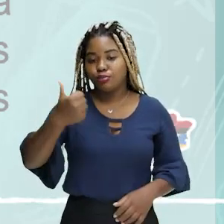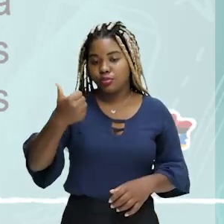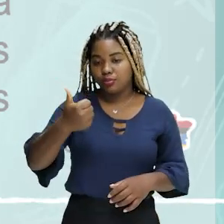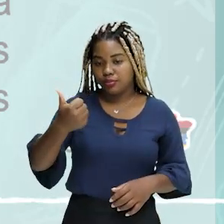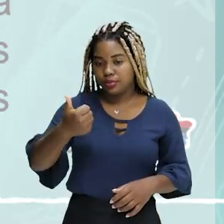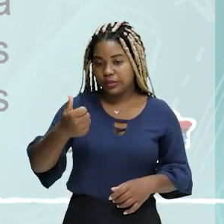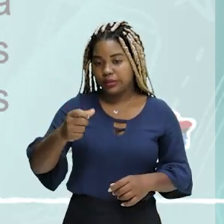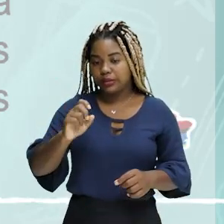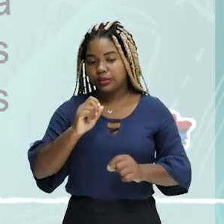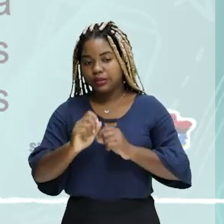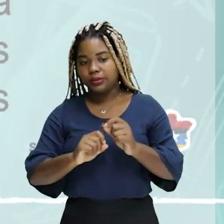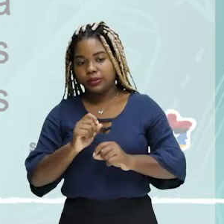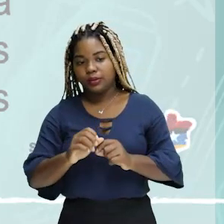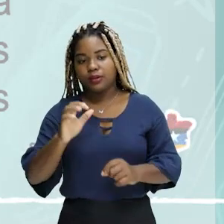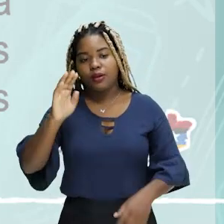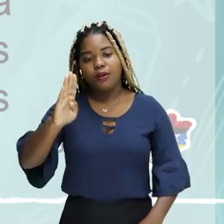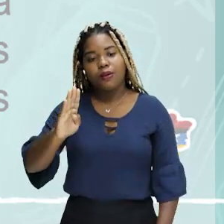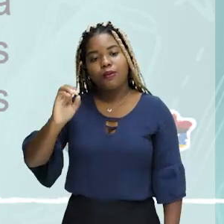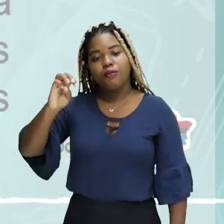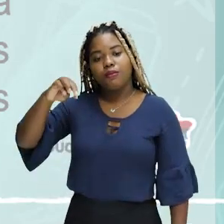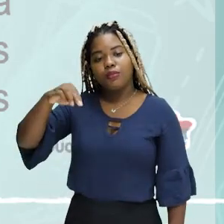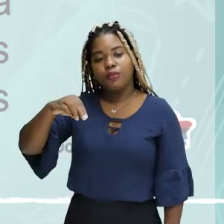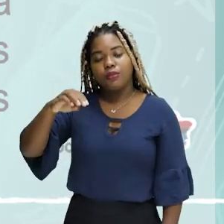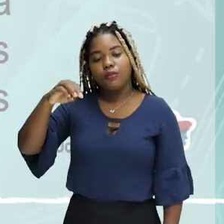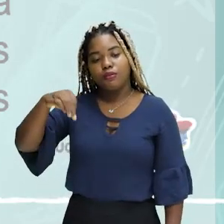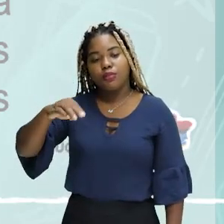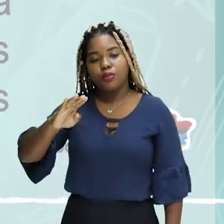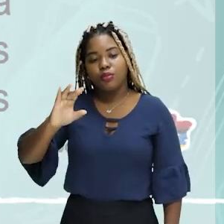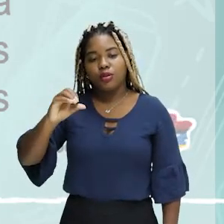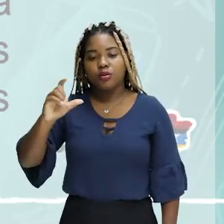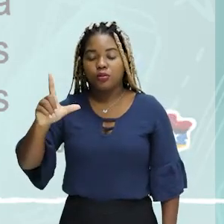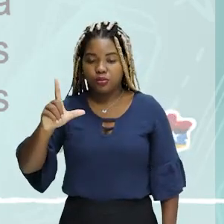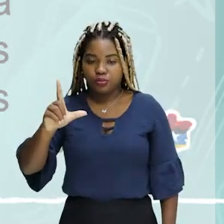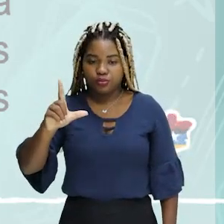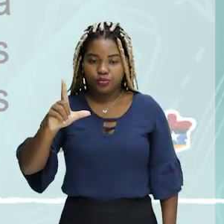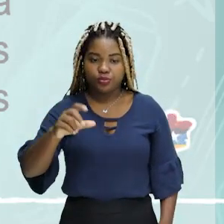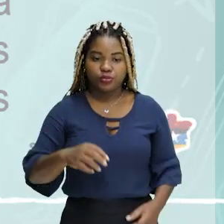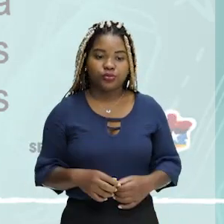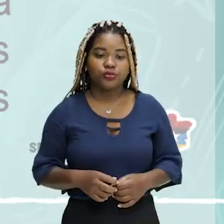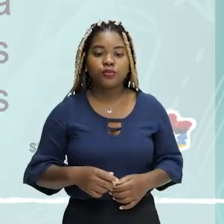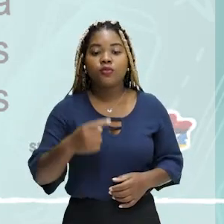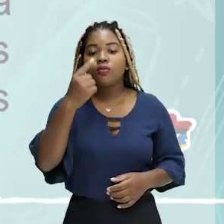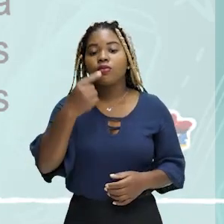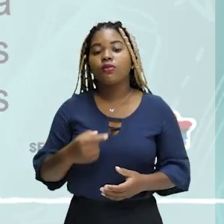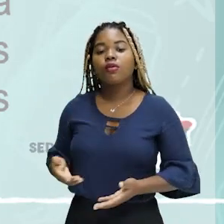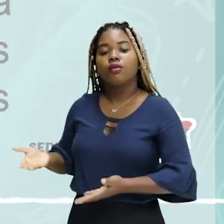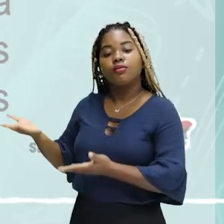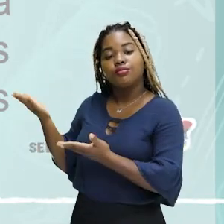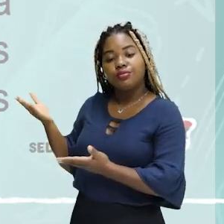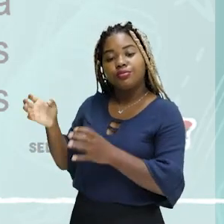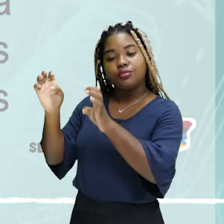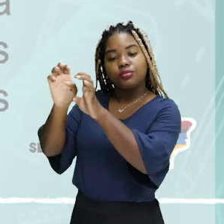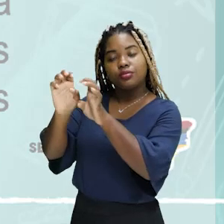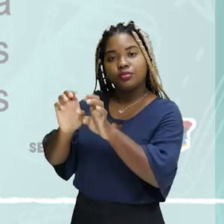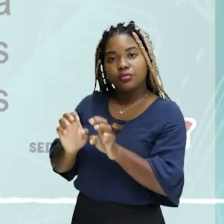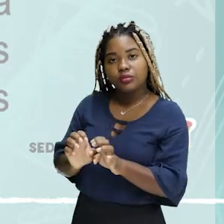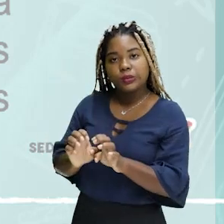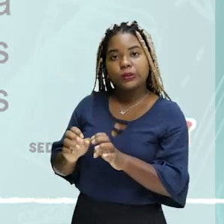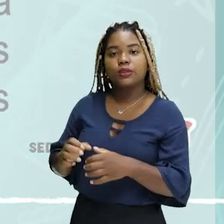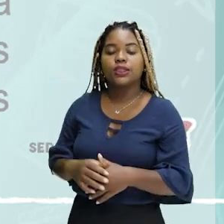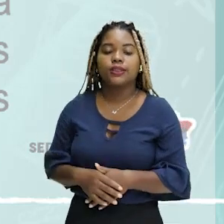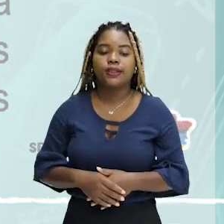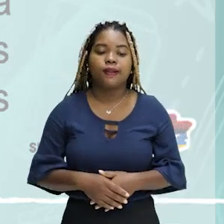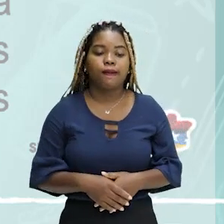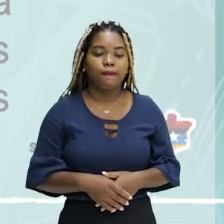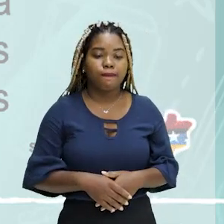bombicol, substância produzida pela mariposa do bicho da seda. E aqui na tela, observe, nós temos aqui a estrutura do